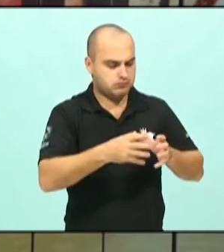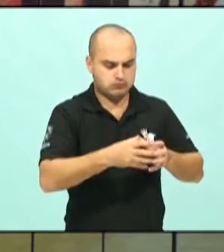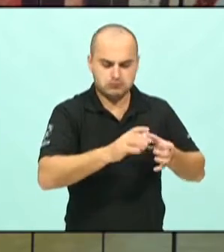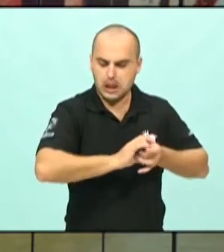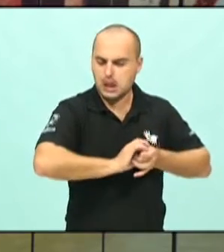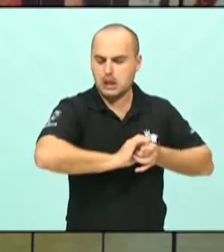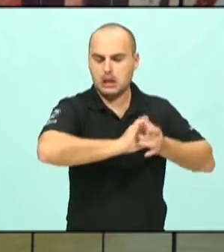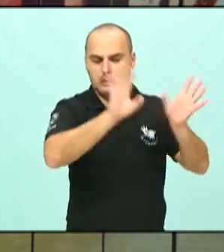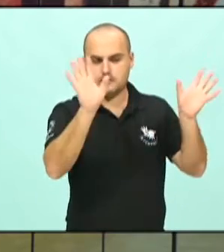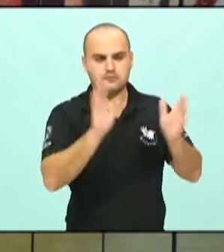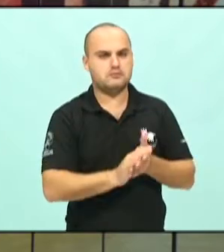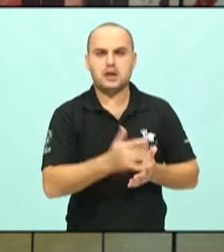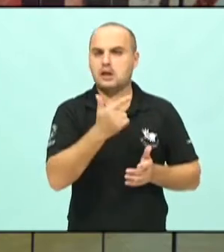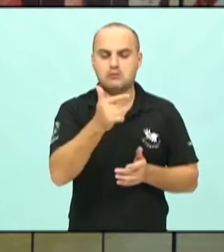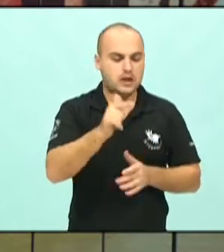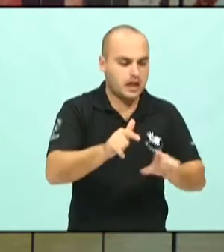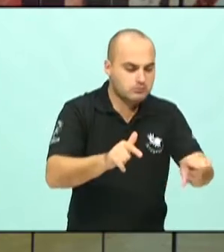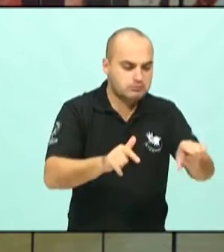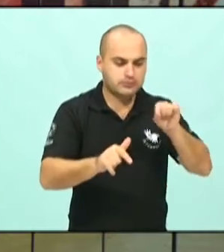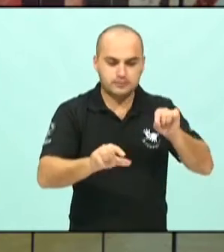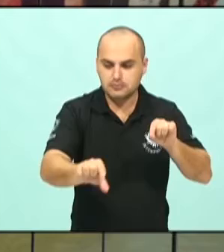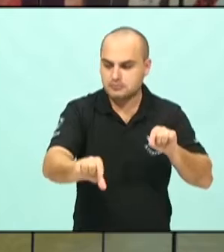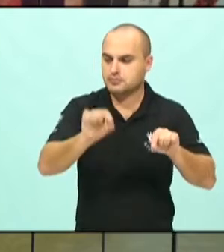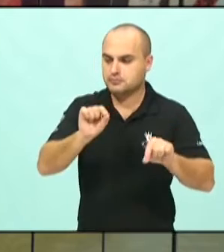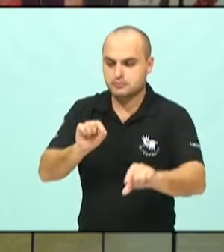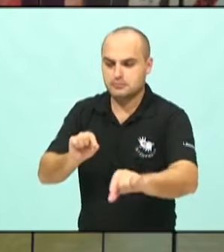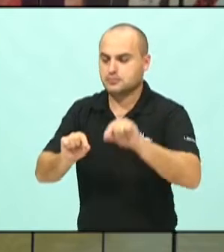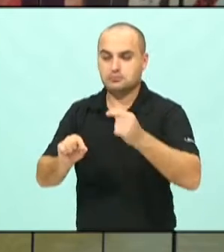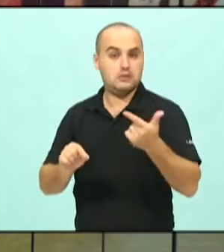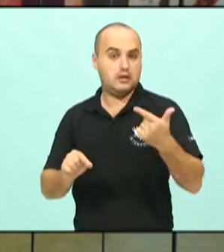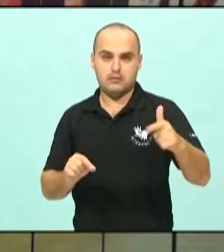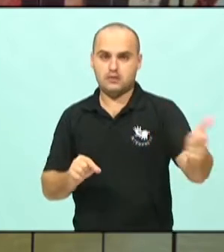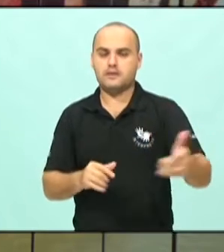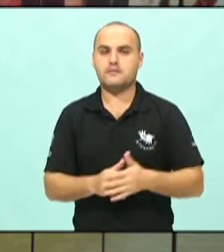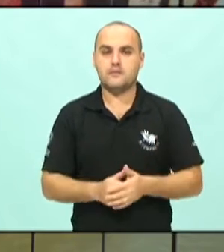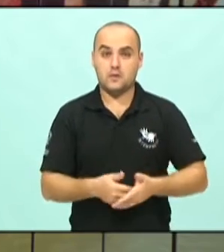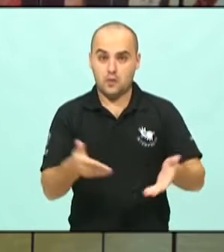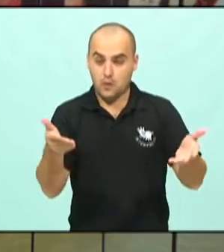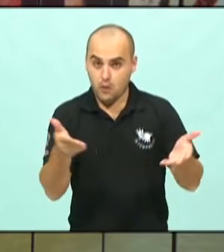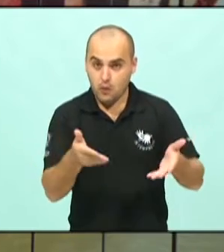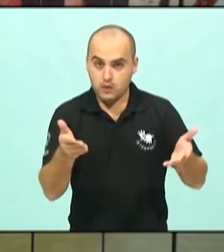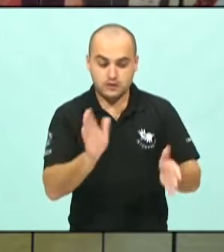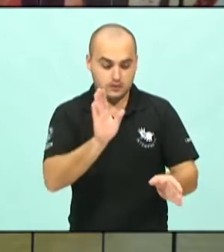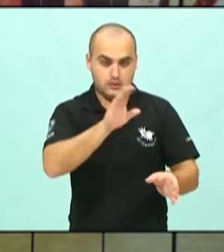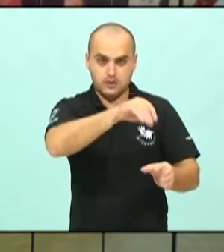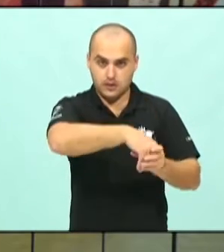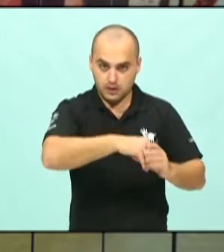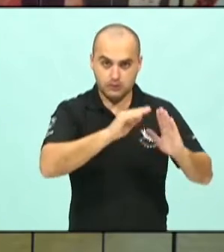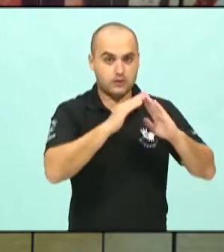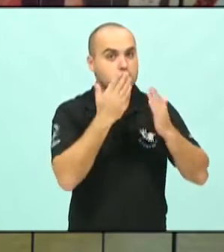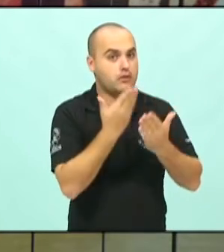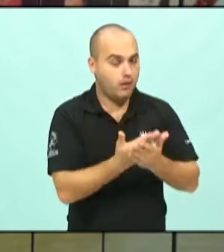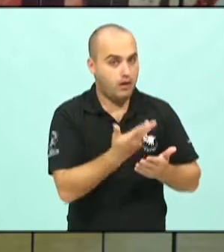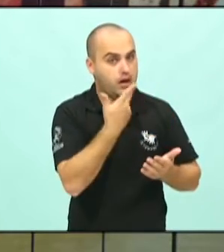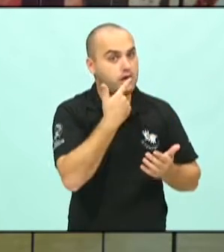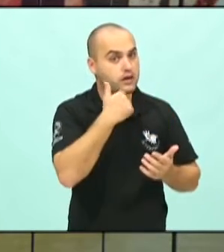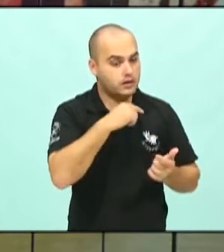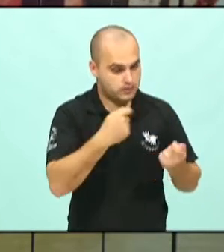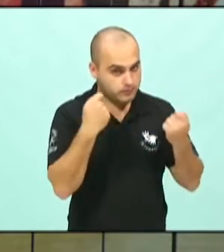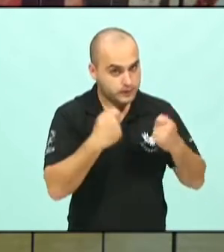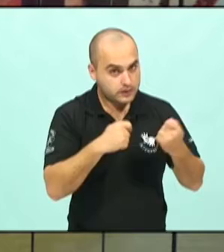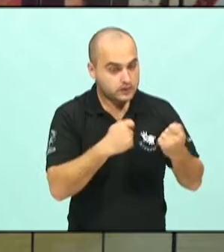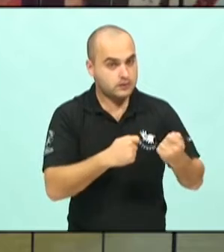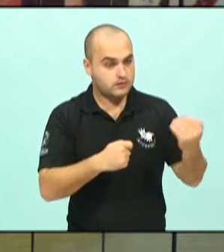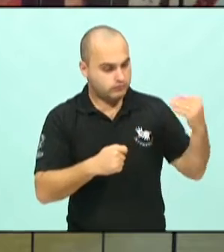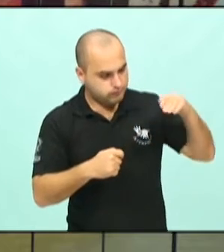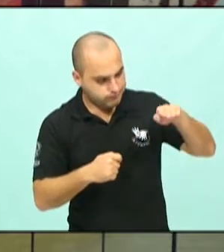nenhum pré-selecionado. Todo o ambiente hoje escolar, é importante se dizer que as crianças também têm que estar estudando, tem que caminhar